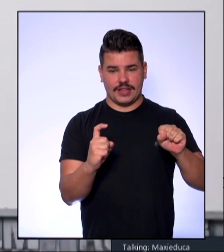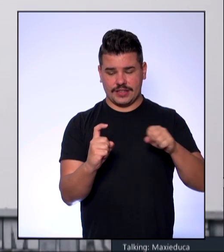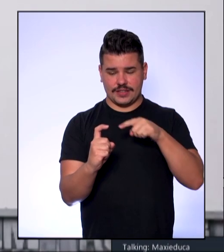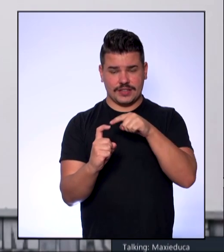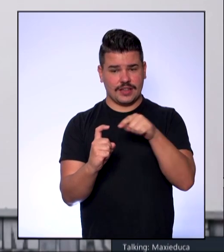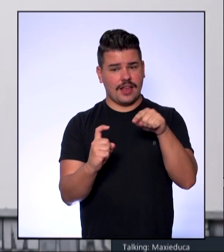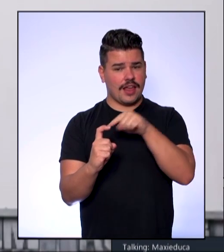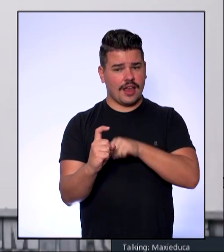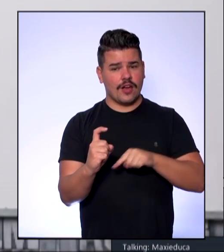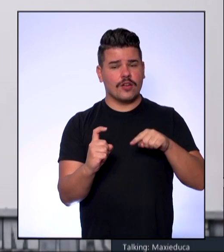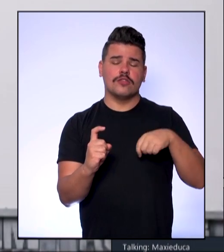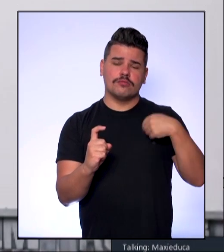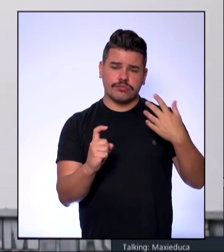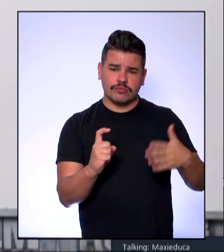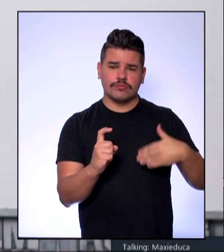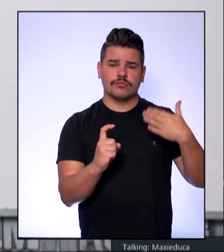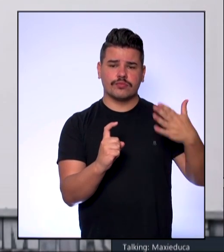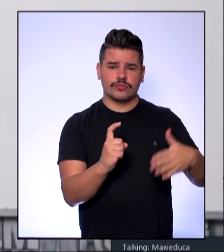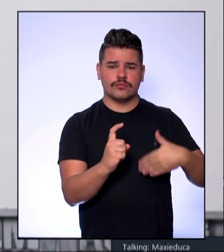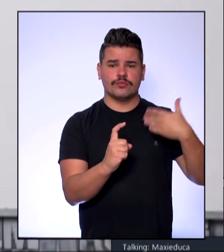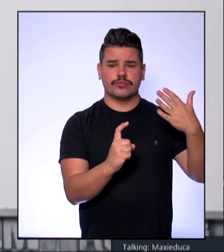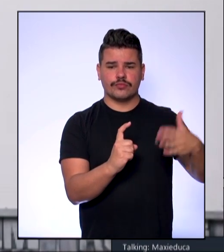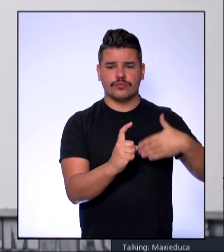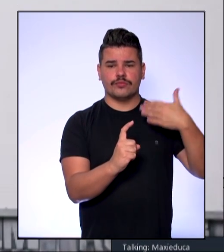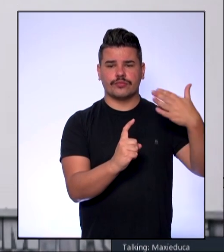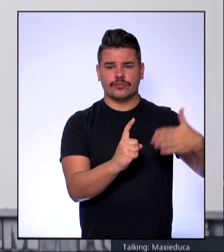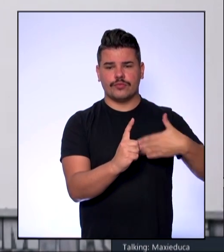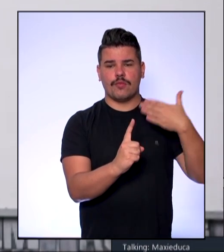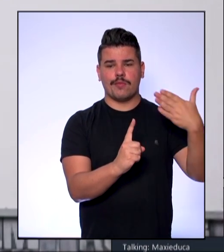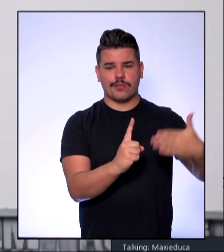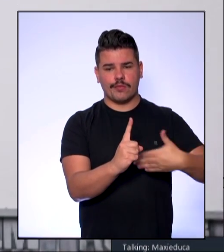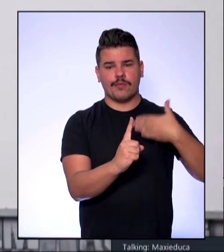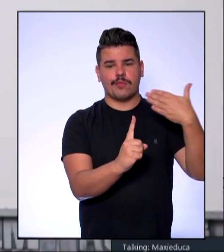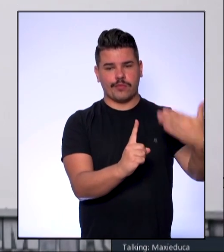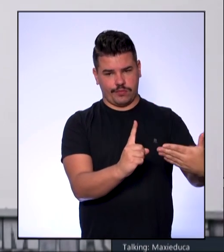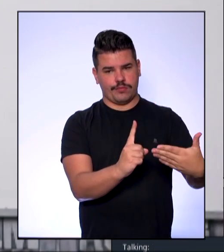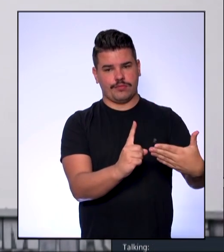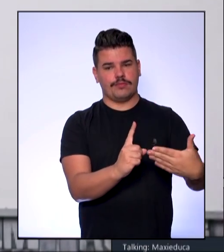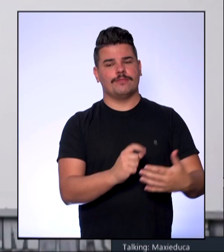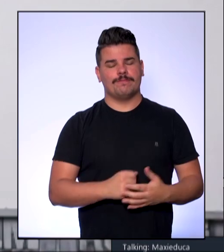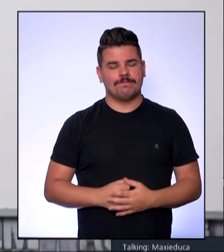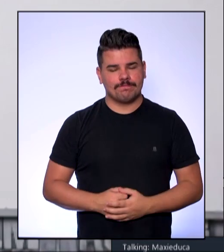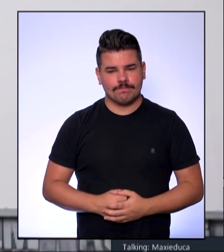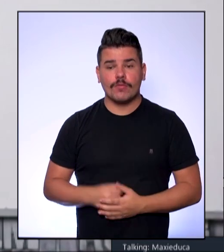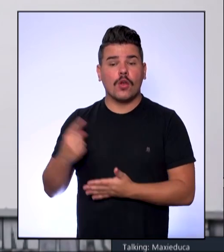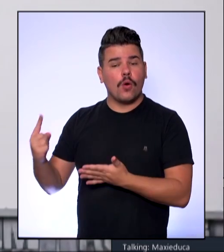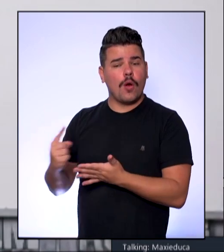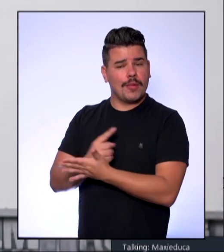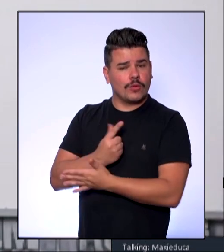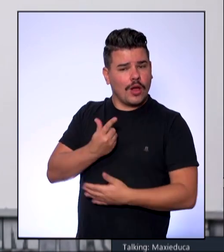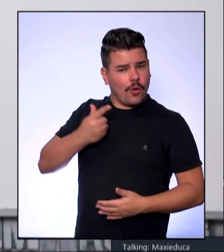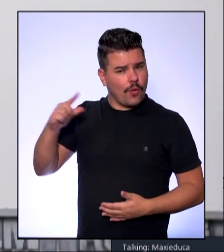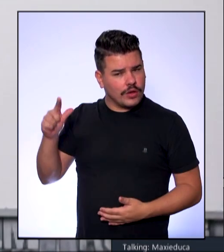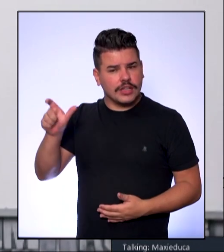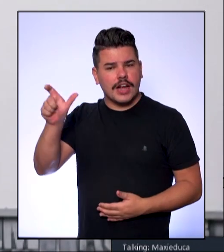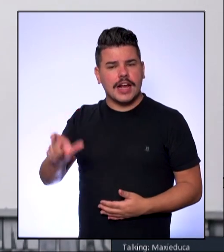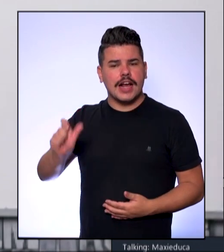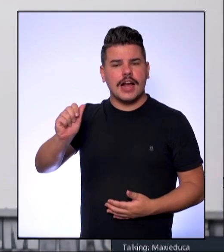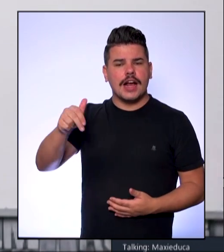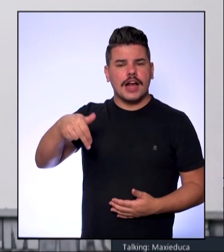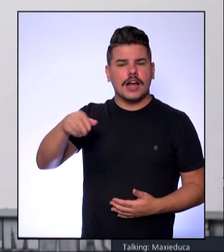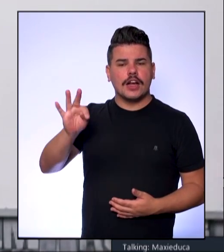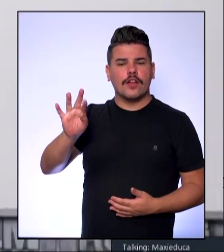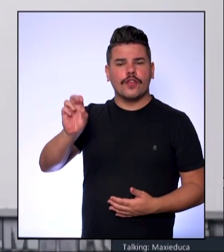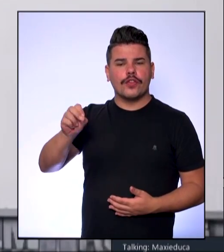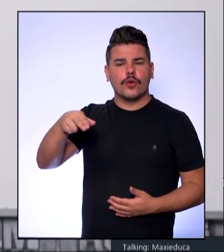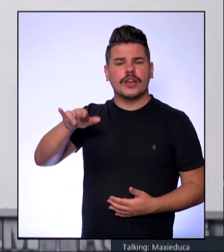tá? Então, os hominídeos é a primeira organização. Aí, mais uma pergunta. Anthony, o que é